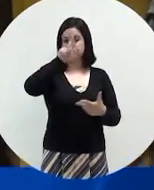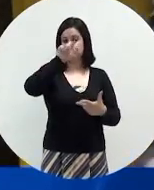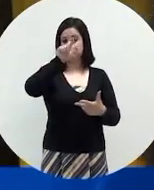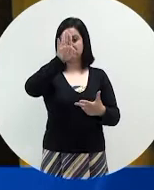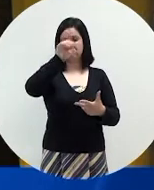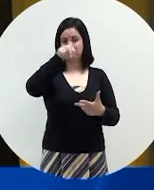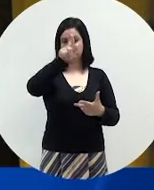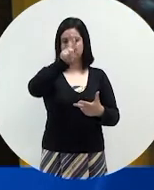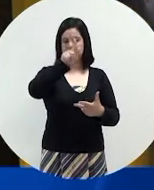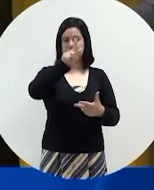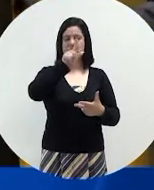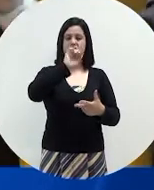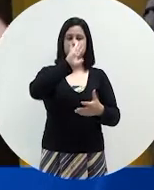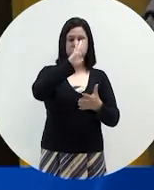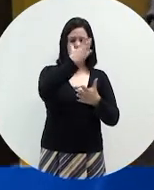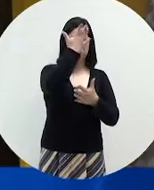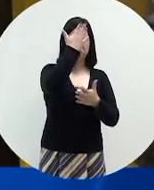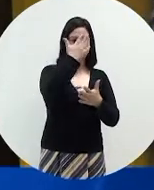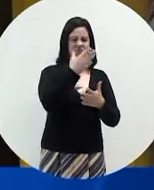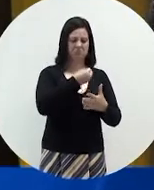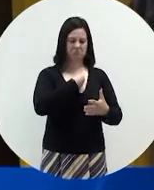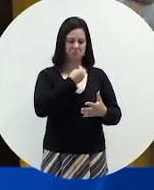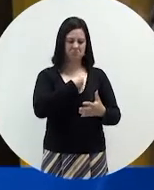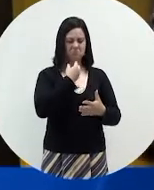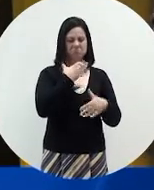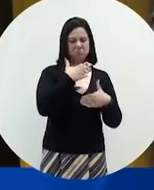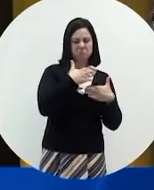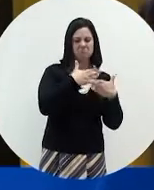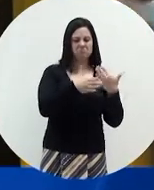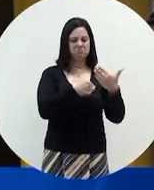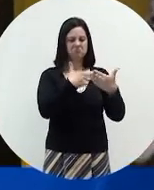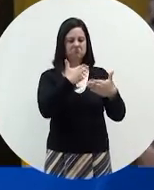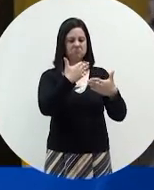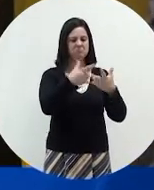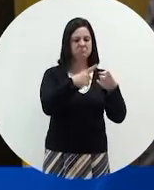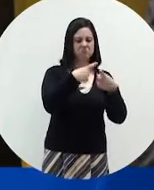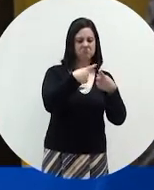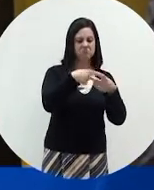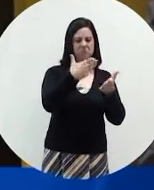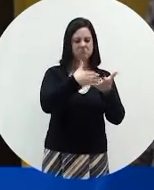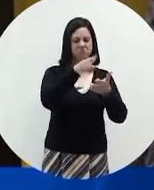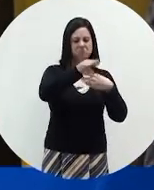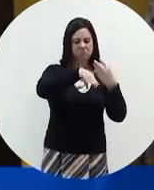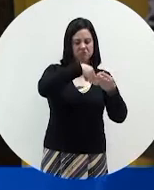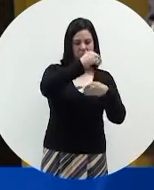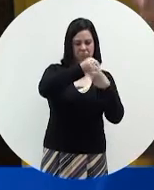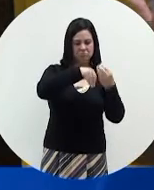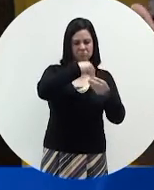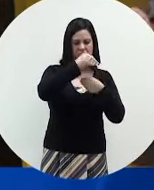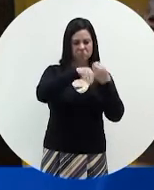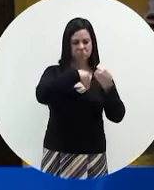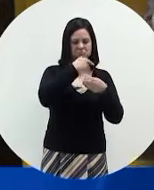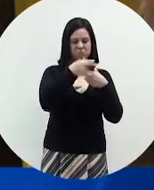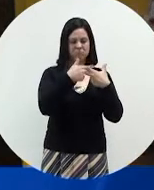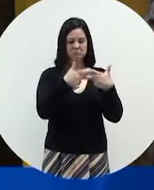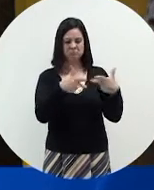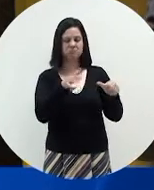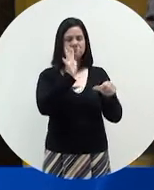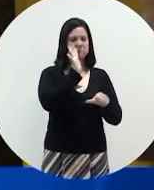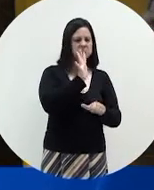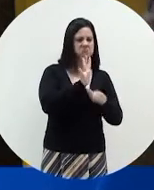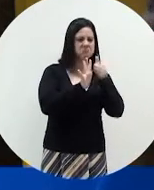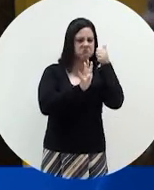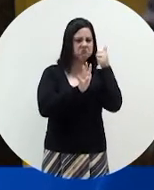e dessa explosão dessa massa que existia, que eles não sabem como existia, surgiram as